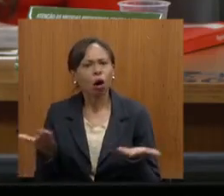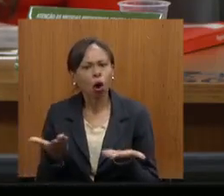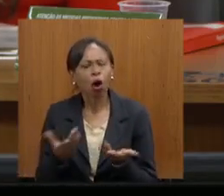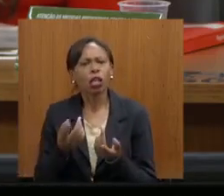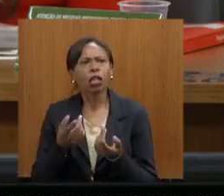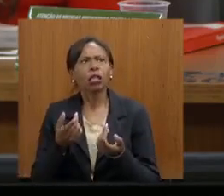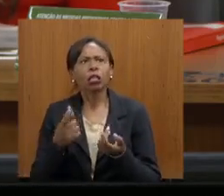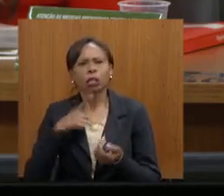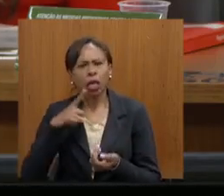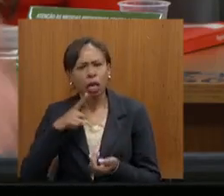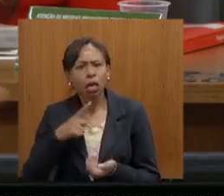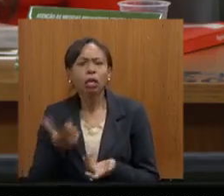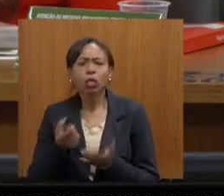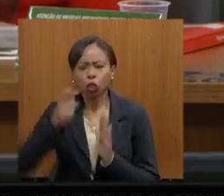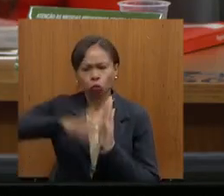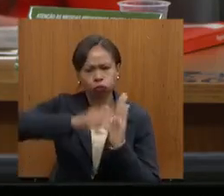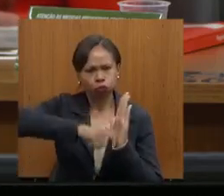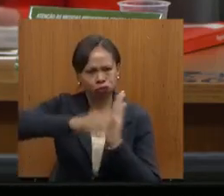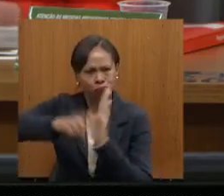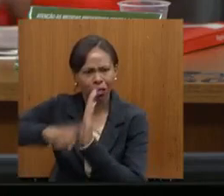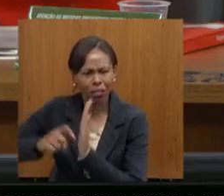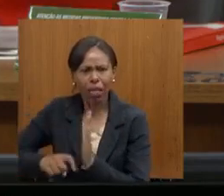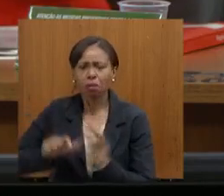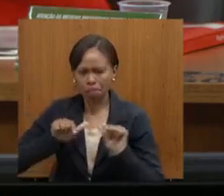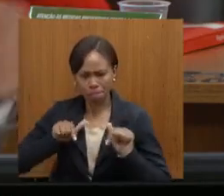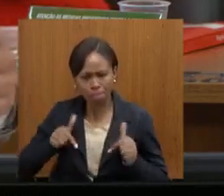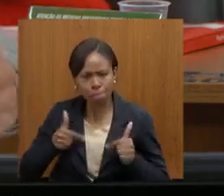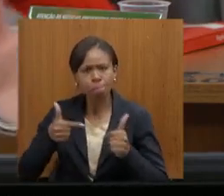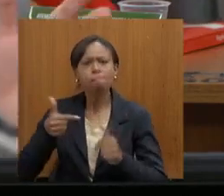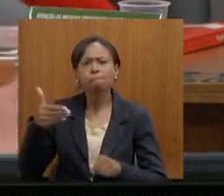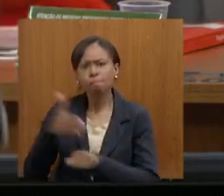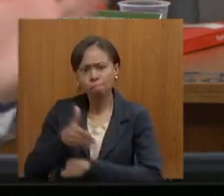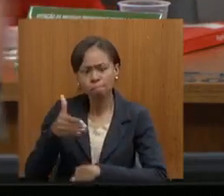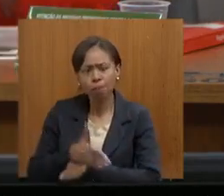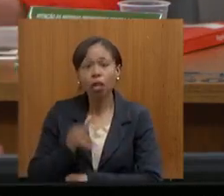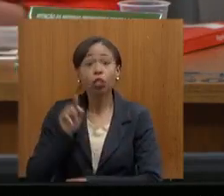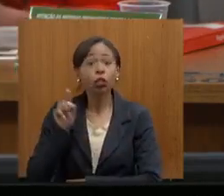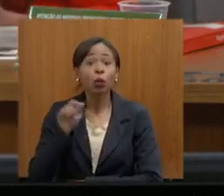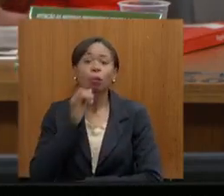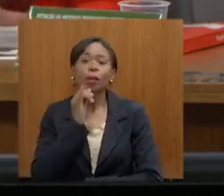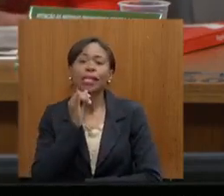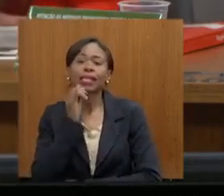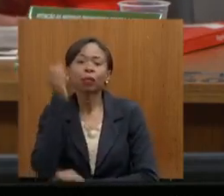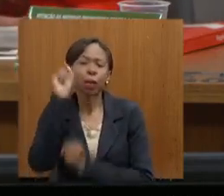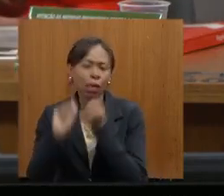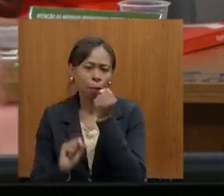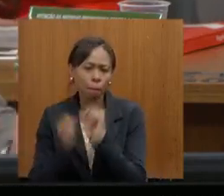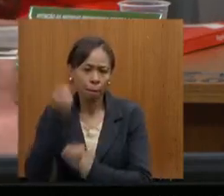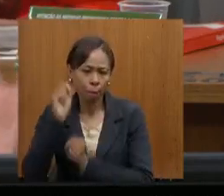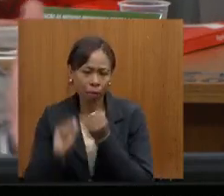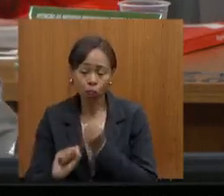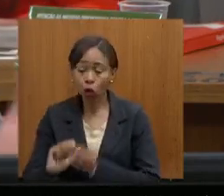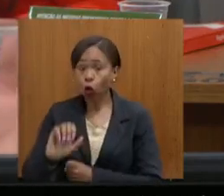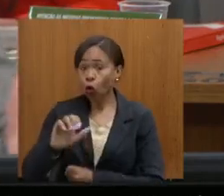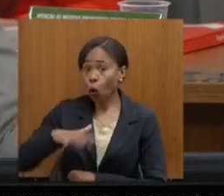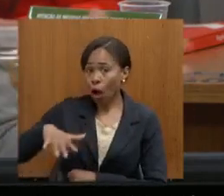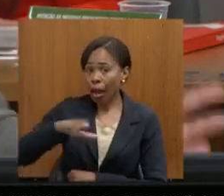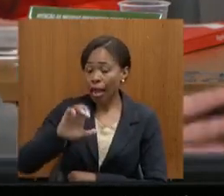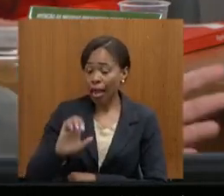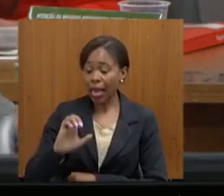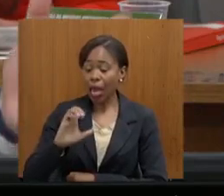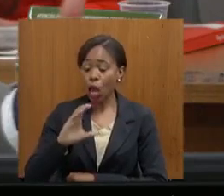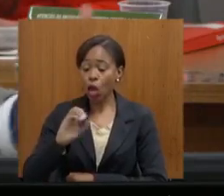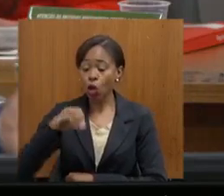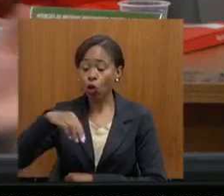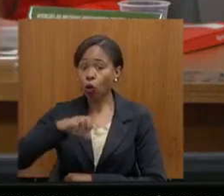temos uma atuação proativa né vou citar o exemplo de uma grande empresa do e comece que tinha expectativa de